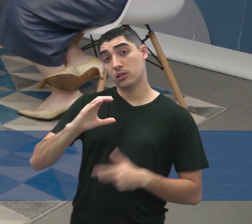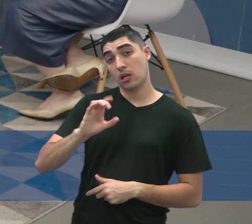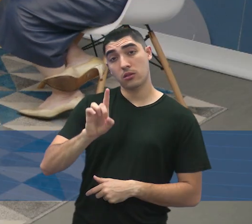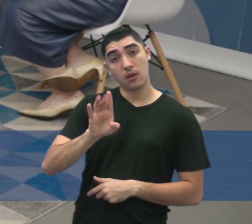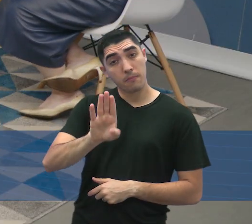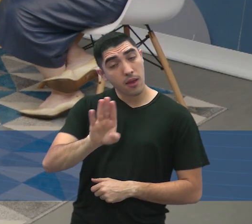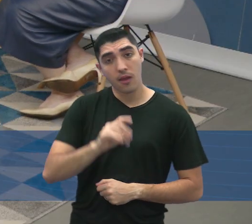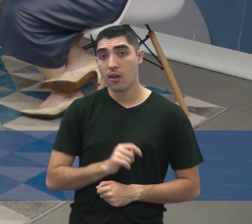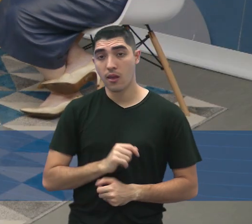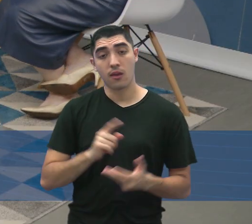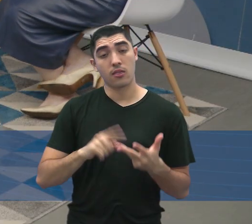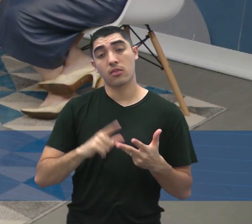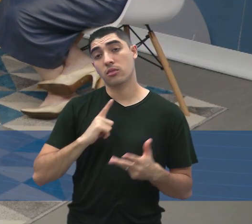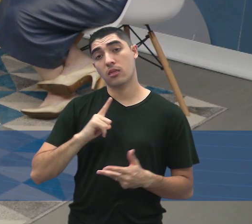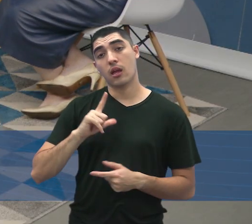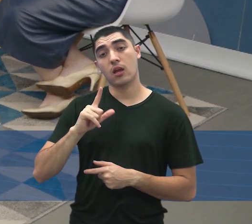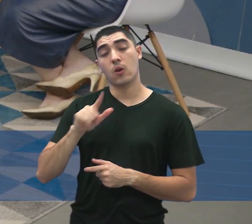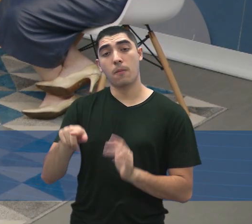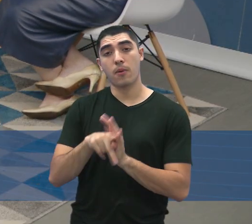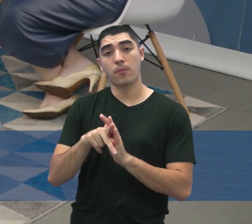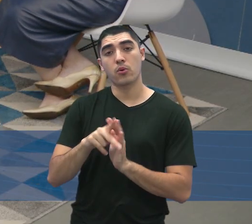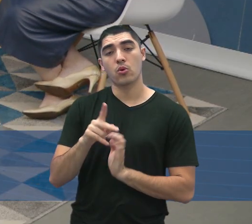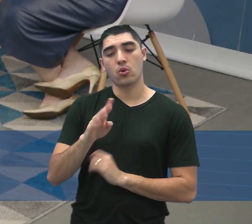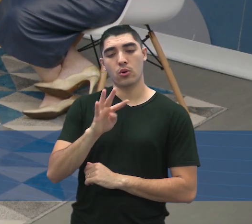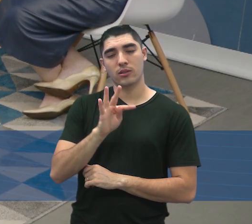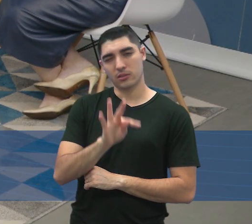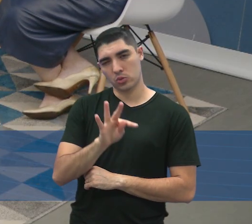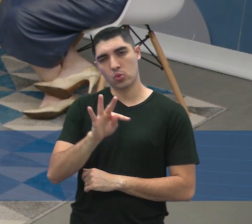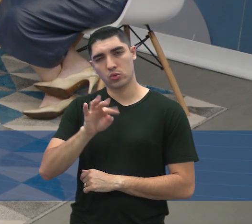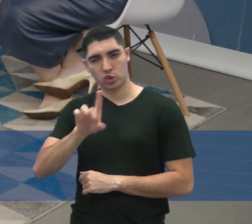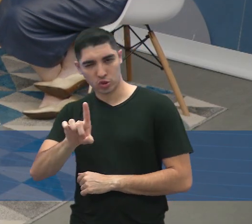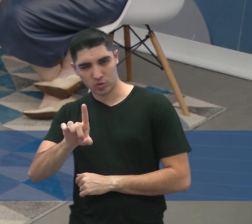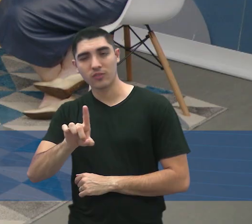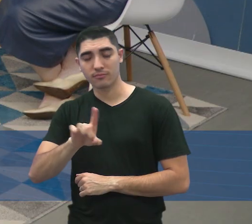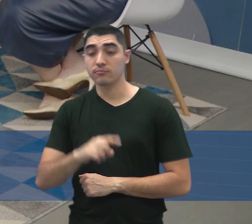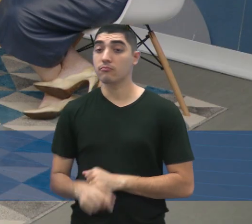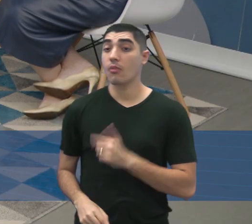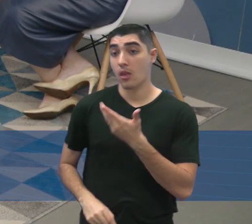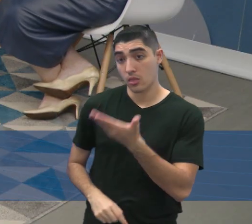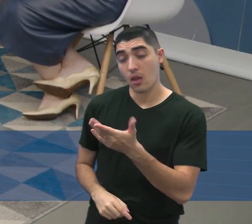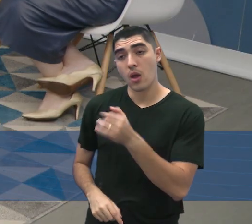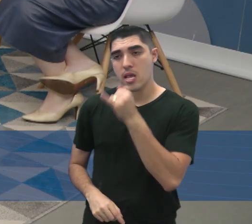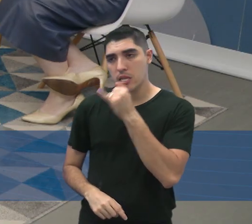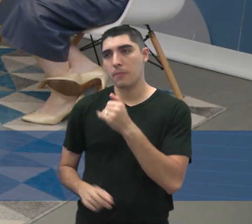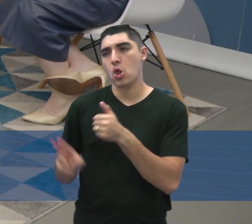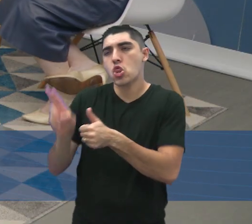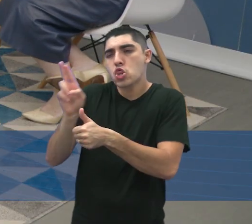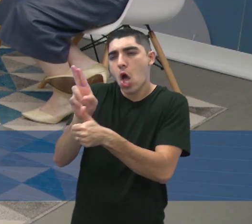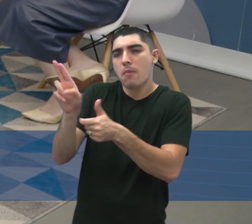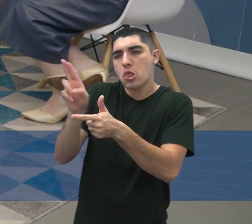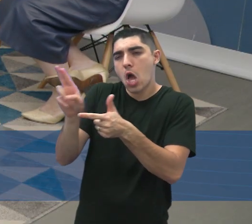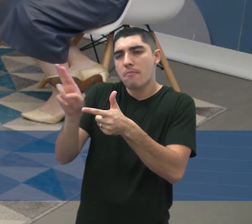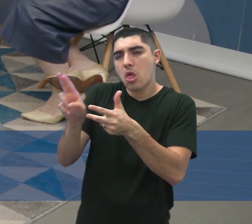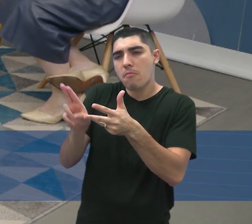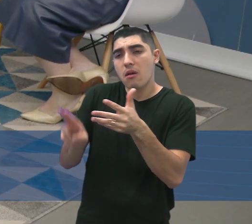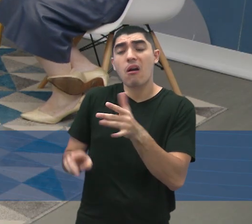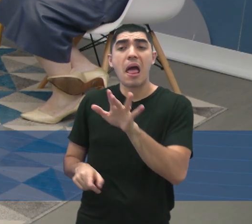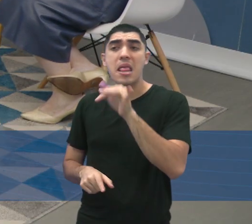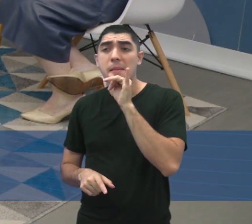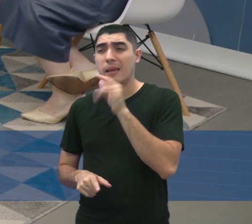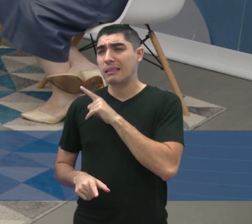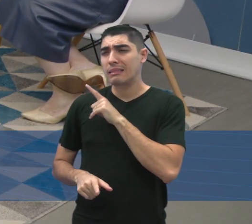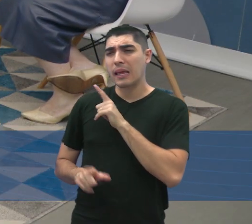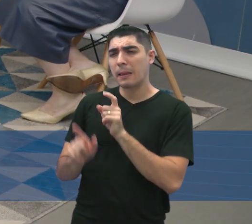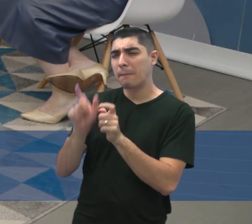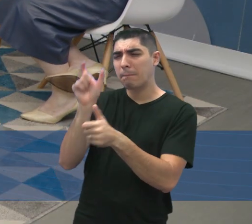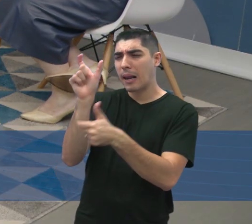né? Mas você tem tesouro. Sim, mas acho que o que eu tenho que saber, né? Independente de saber as siglas, que às vezes eu ouço muito, mas é uma sopa